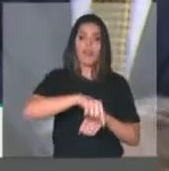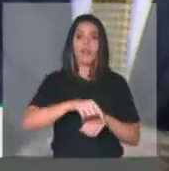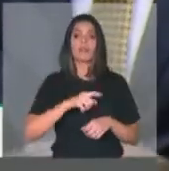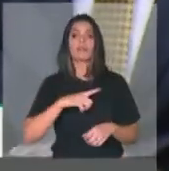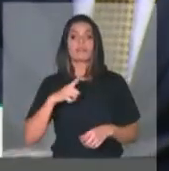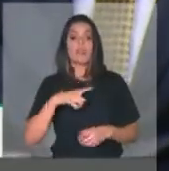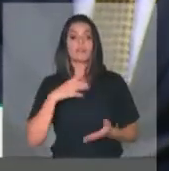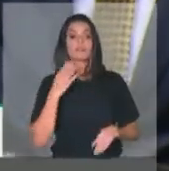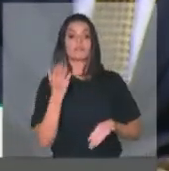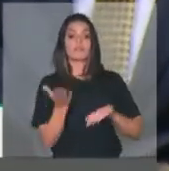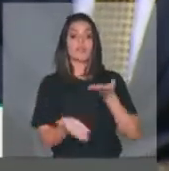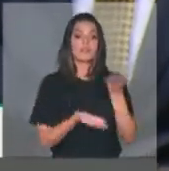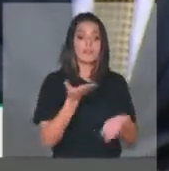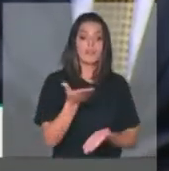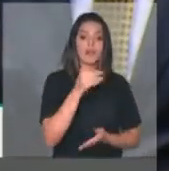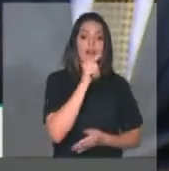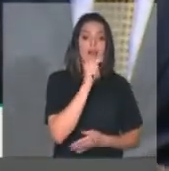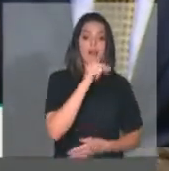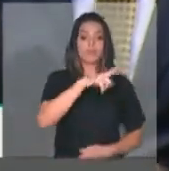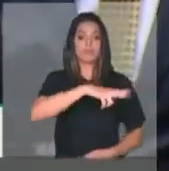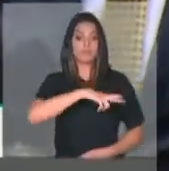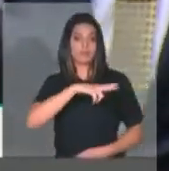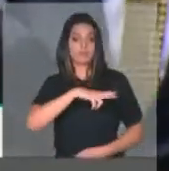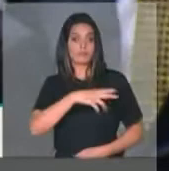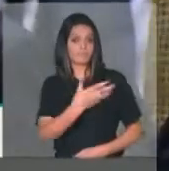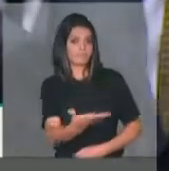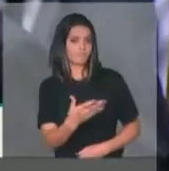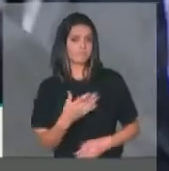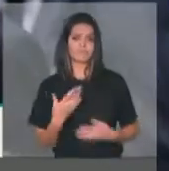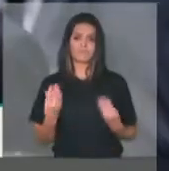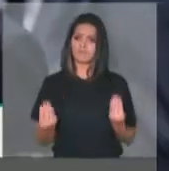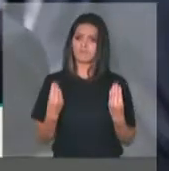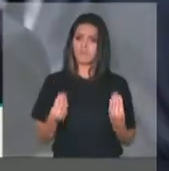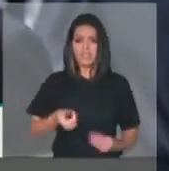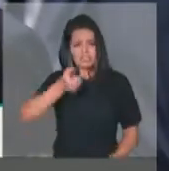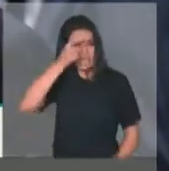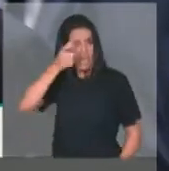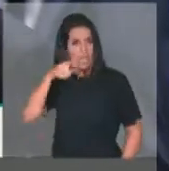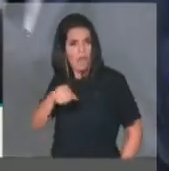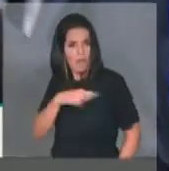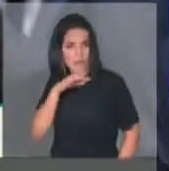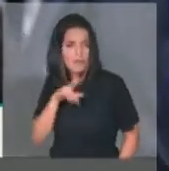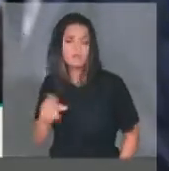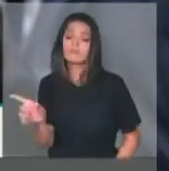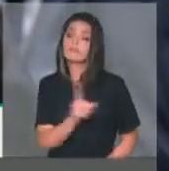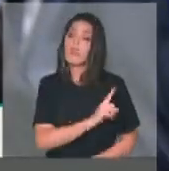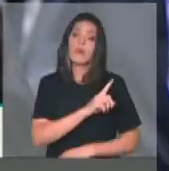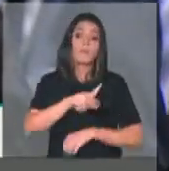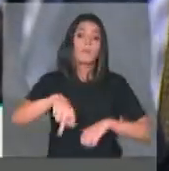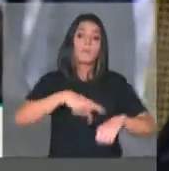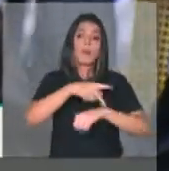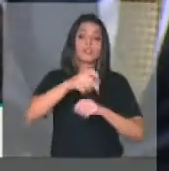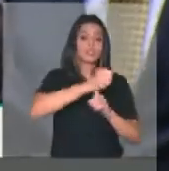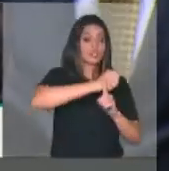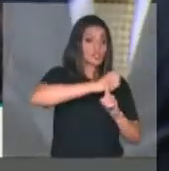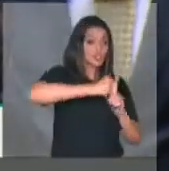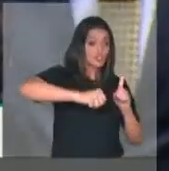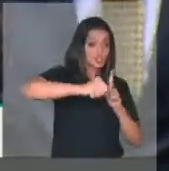tem tratamento de água privatizado. Então, portanto, não há nenhuma demonização disso, porque até países socialistas